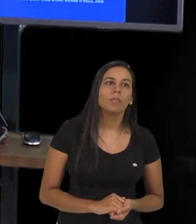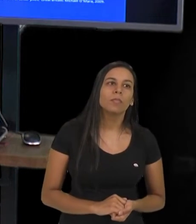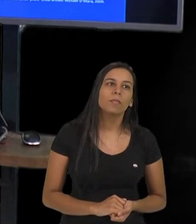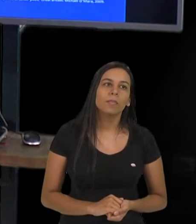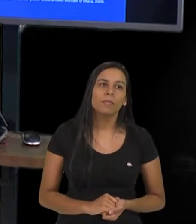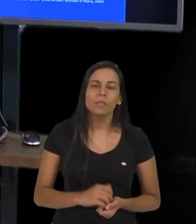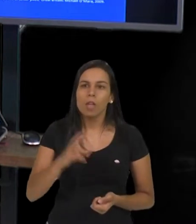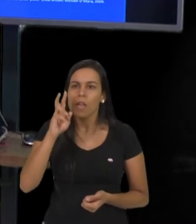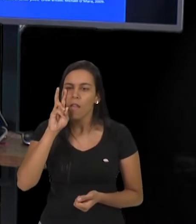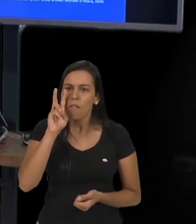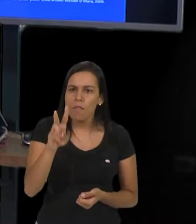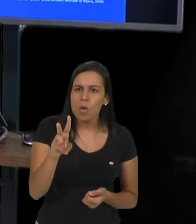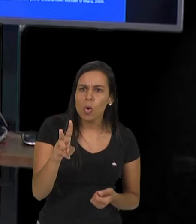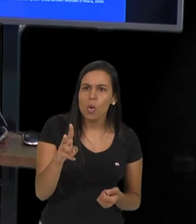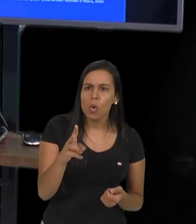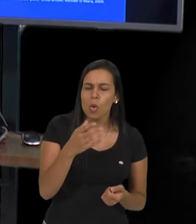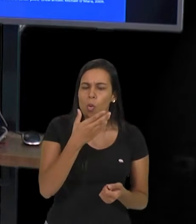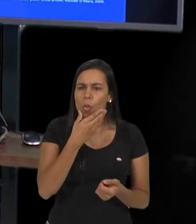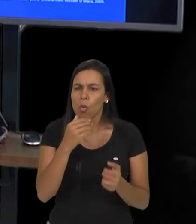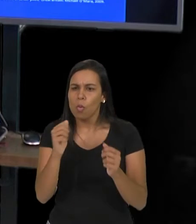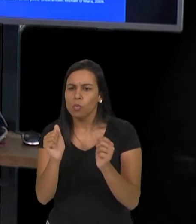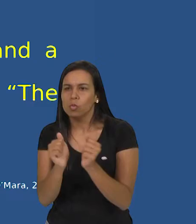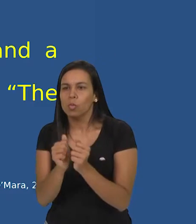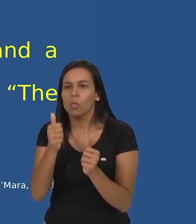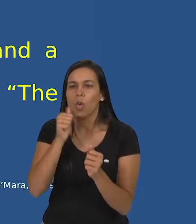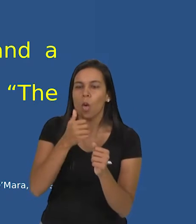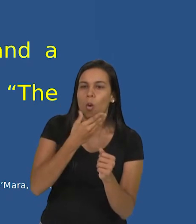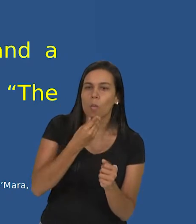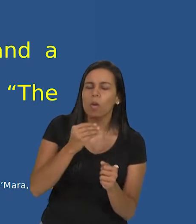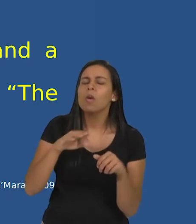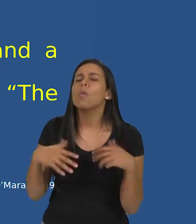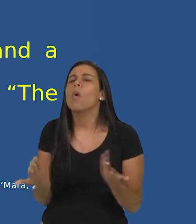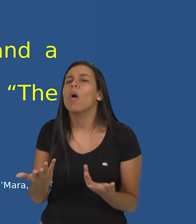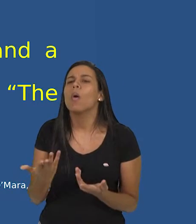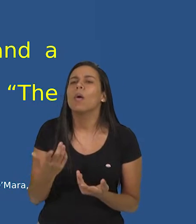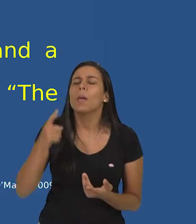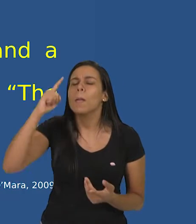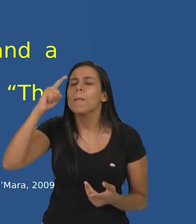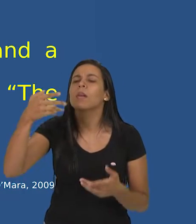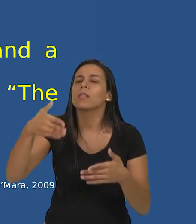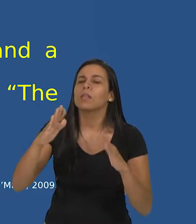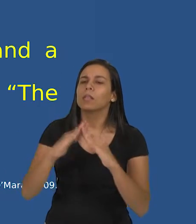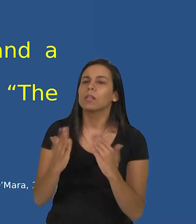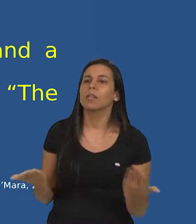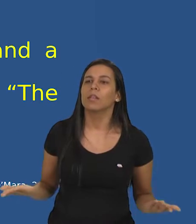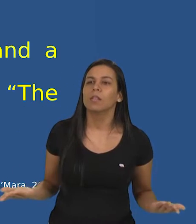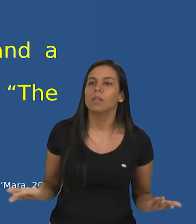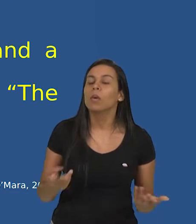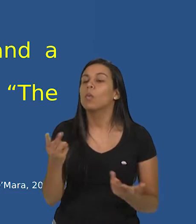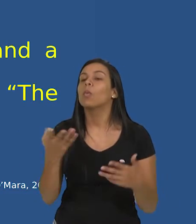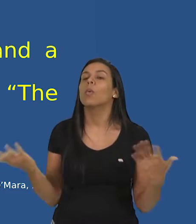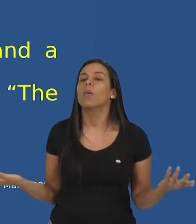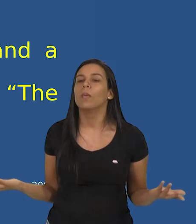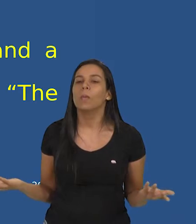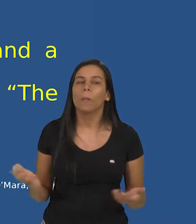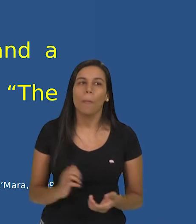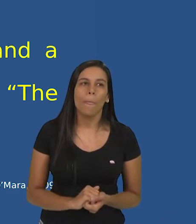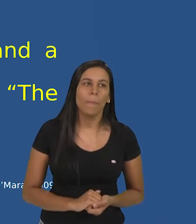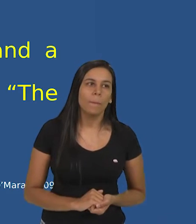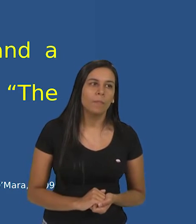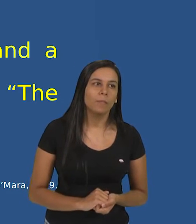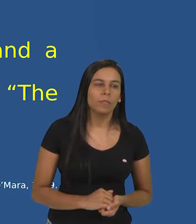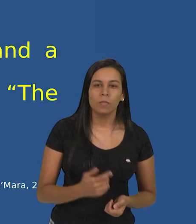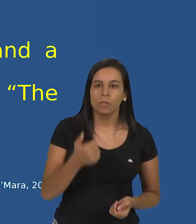viu um casal no jardim e perguntou, quem é o boss aqui, né? Quem é que manda aqui nessa casa, né? Dos dois, tem um casal lá. Sou